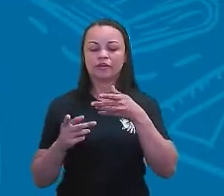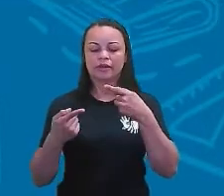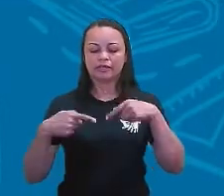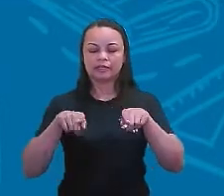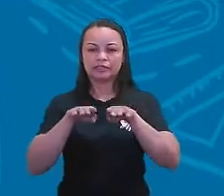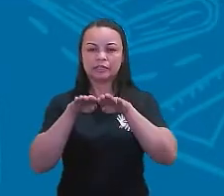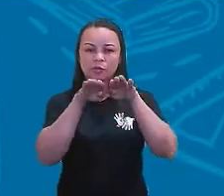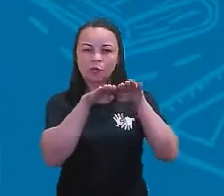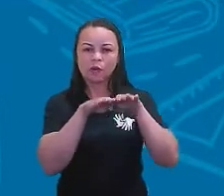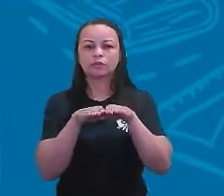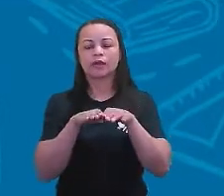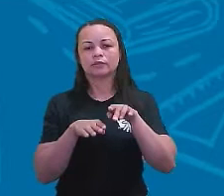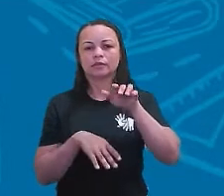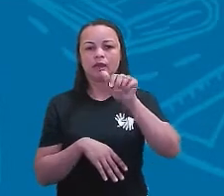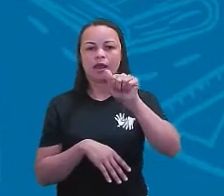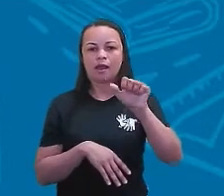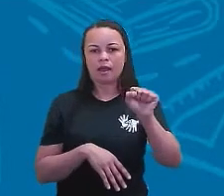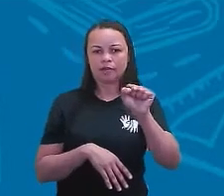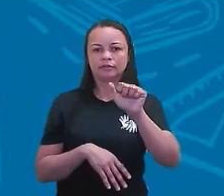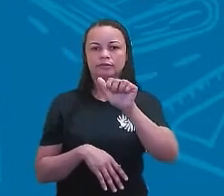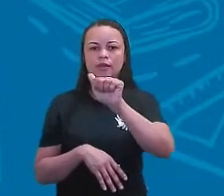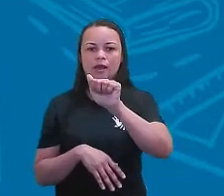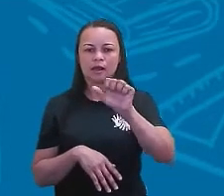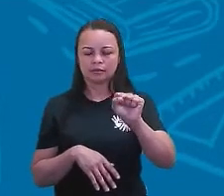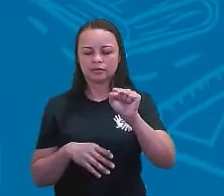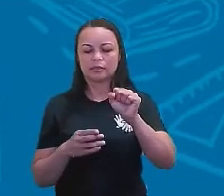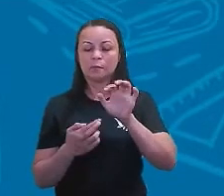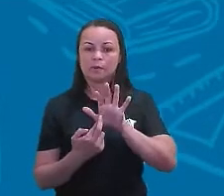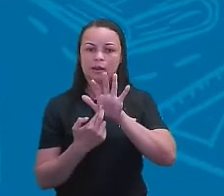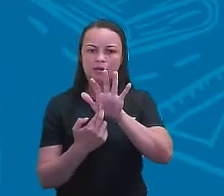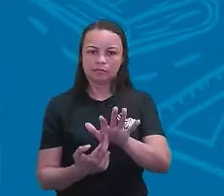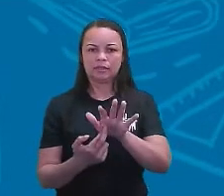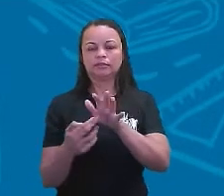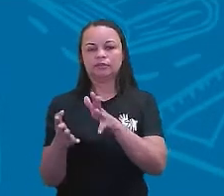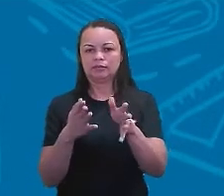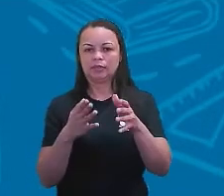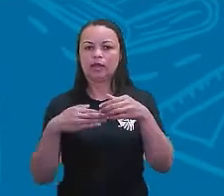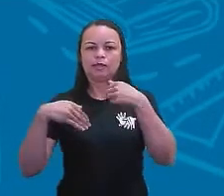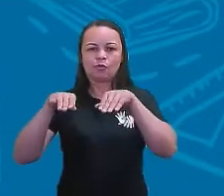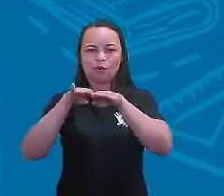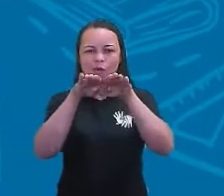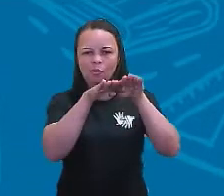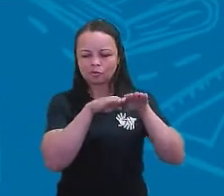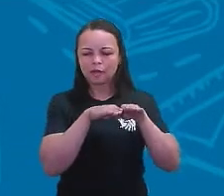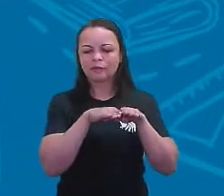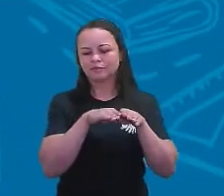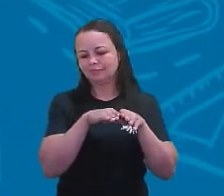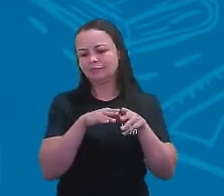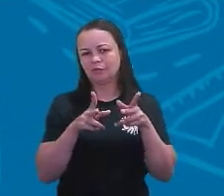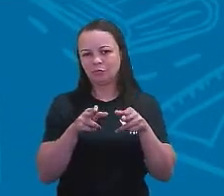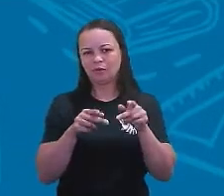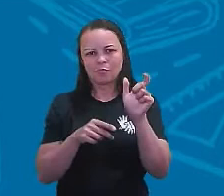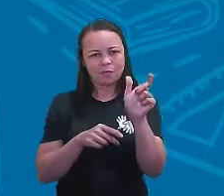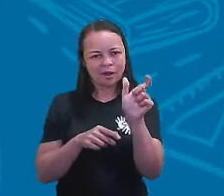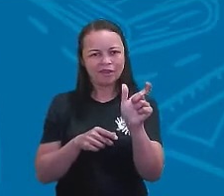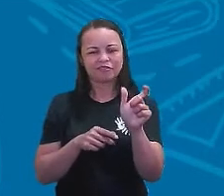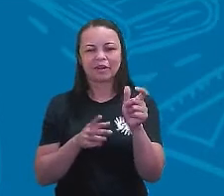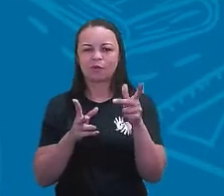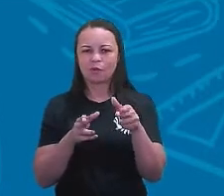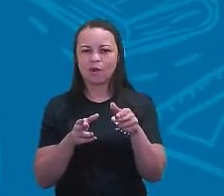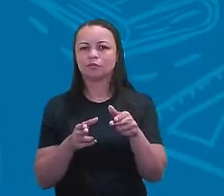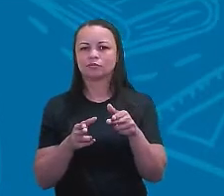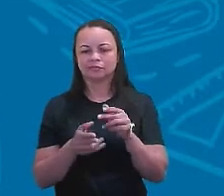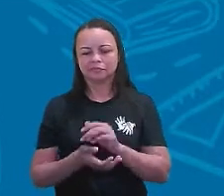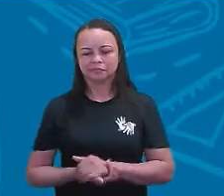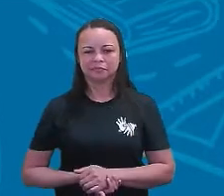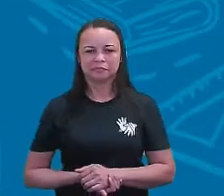igualdade, as. Duas palavrinhas aí para representar a igualdade e as duas palavrinhas são iguais. Vê, mata logo essa